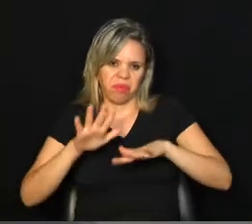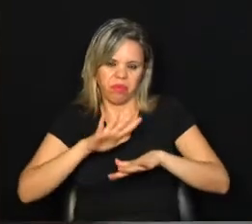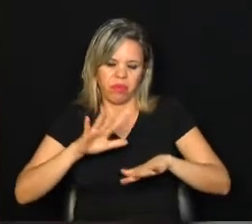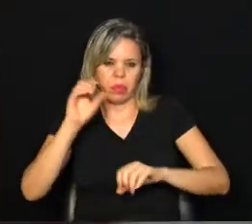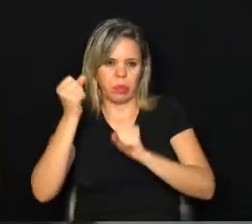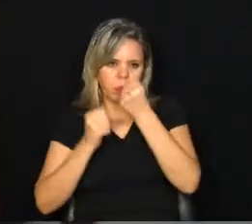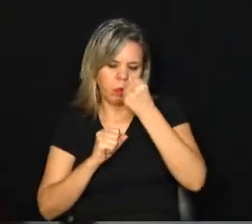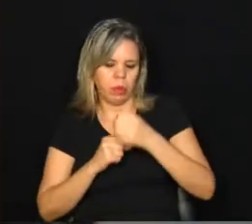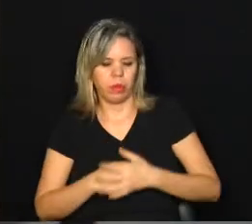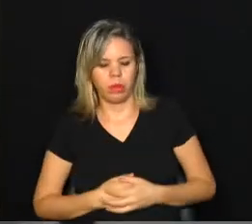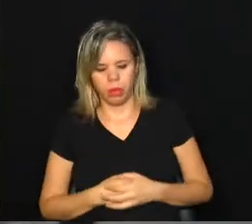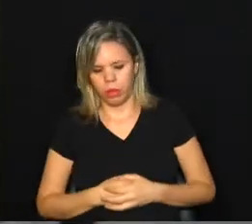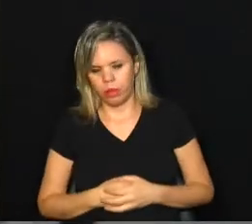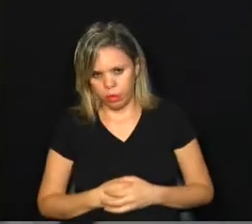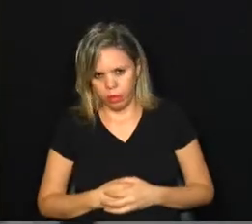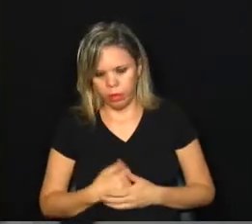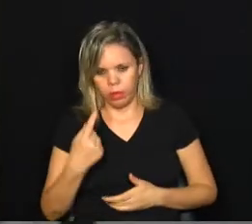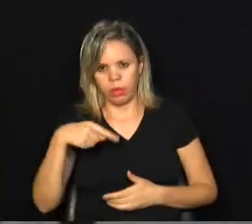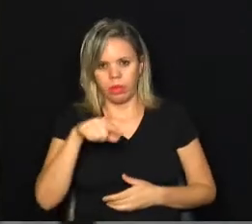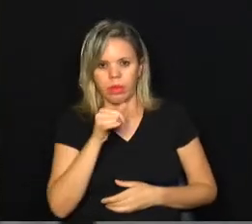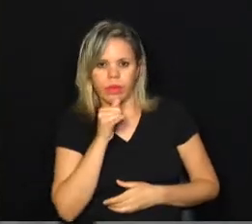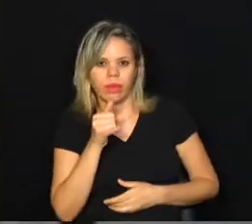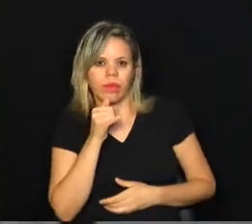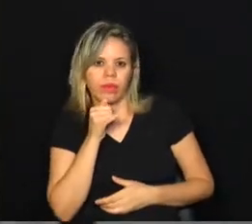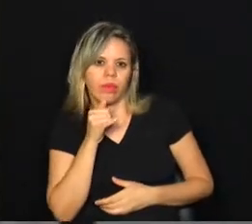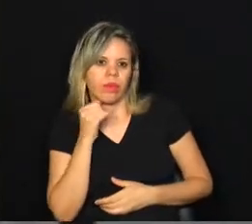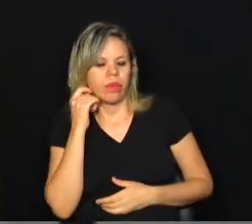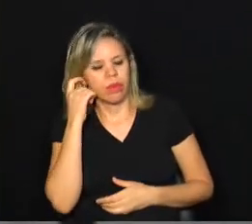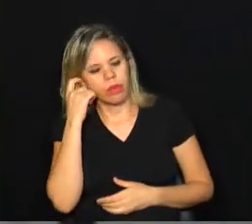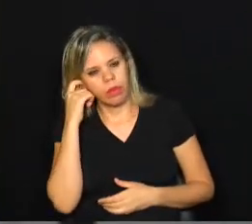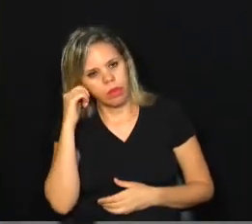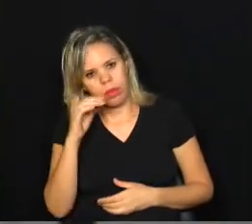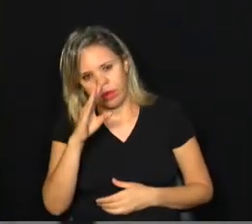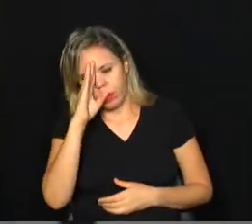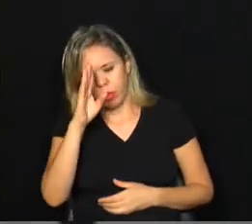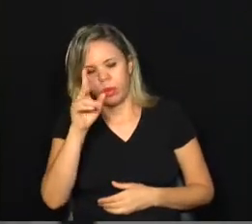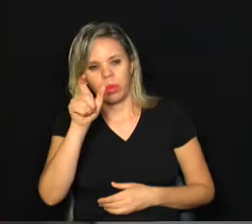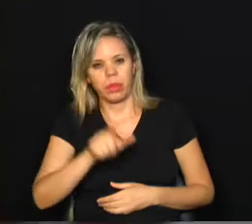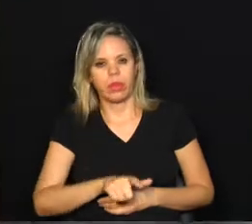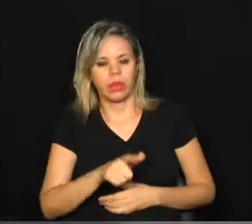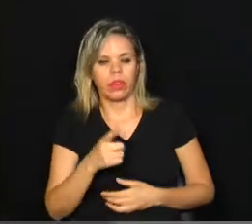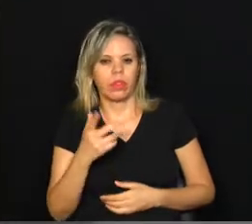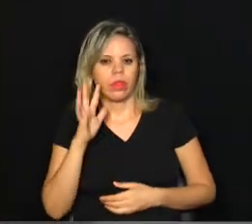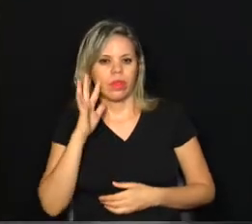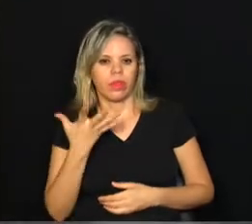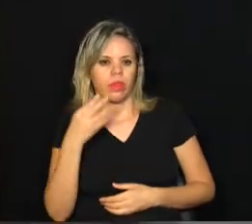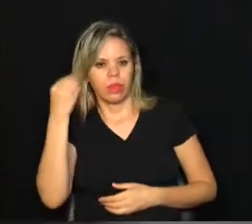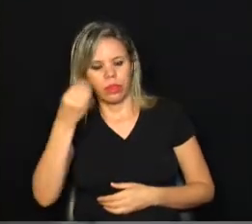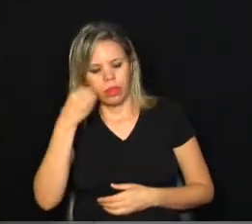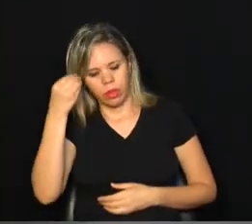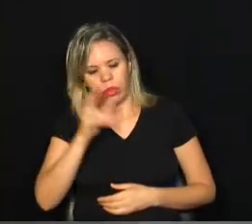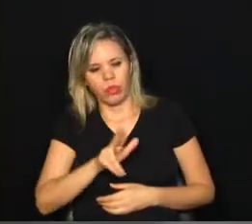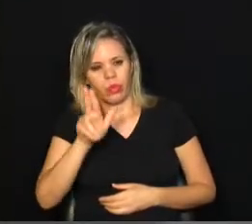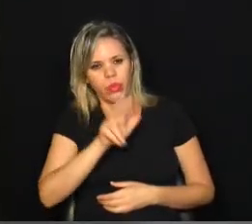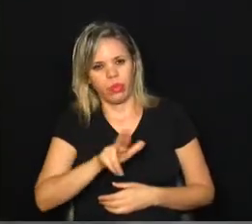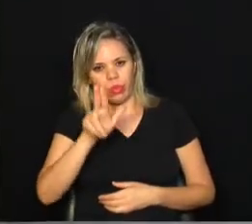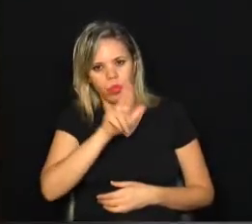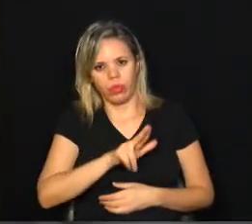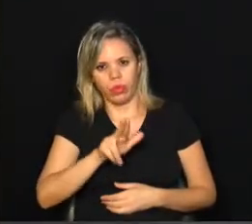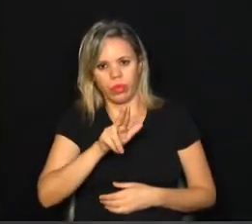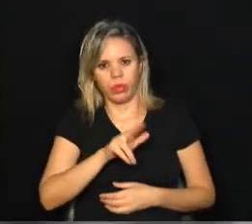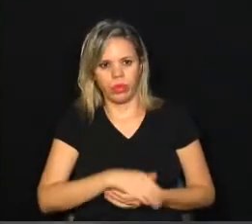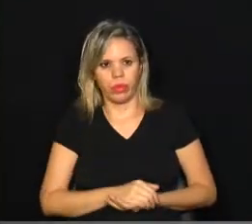né? Você acaba sendo o principal vetor da saída do conhecimento da universidade